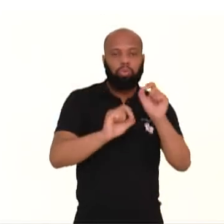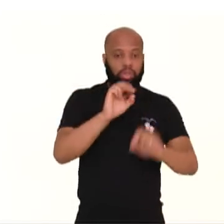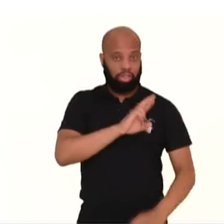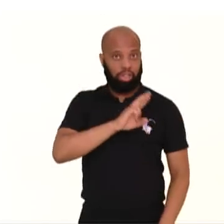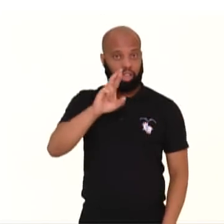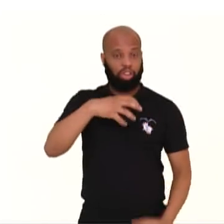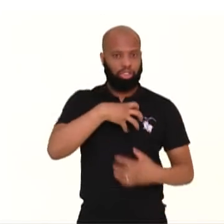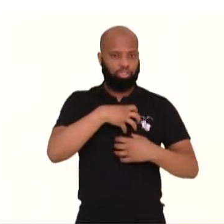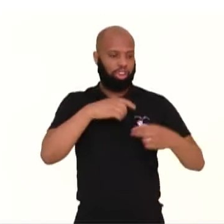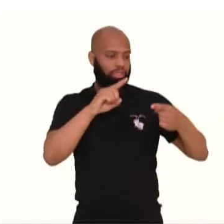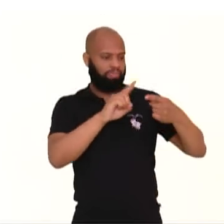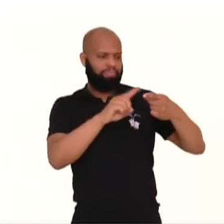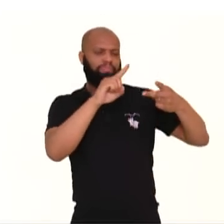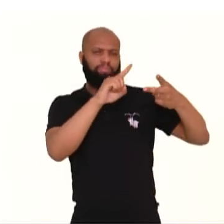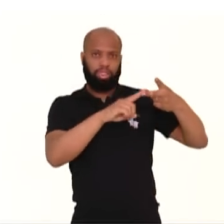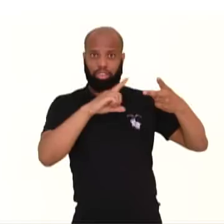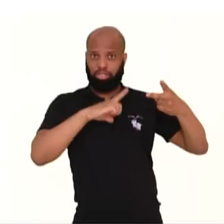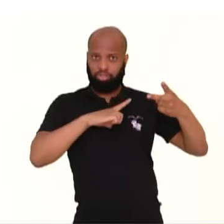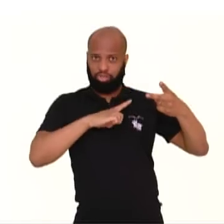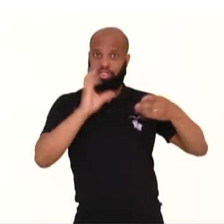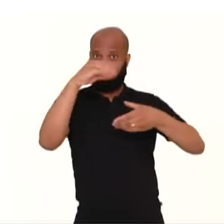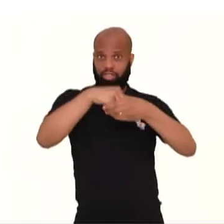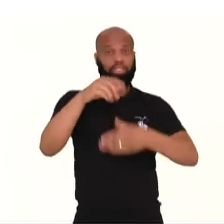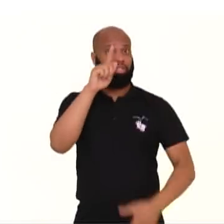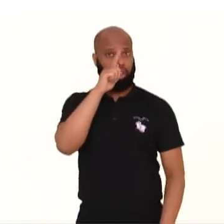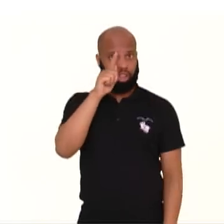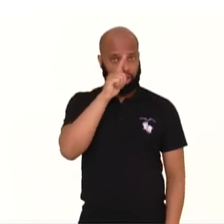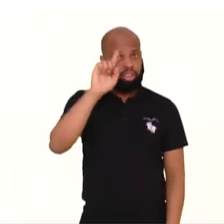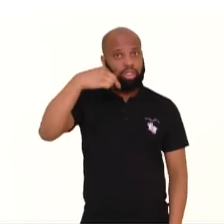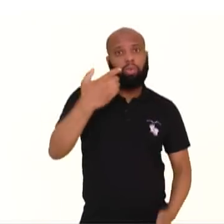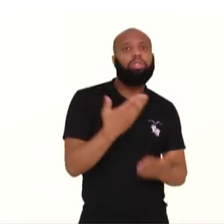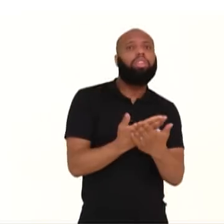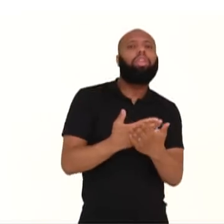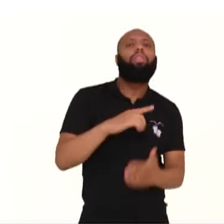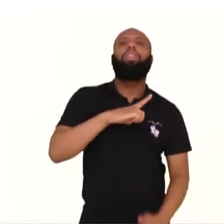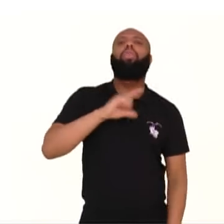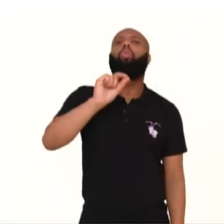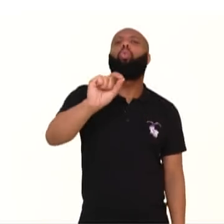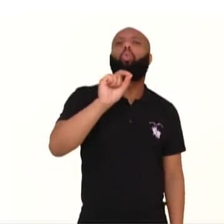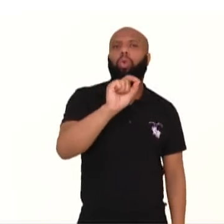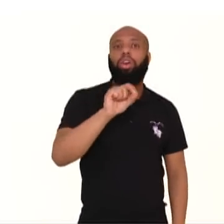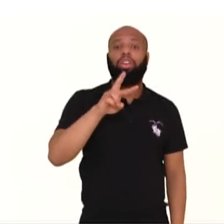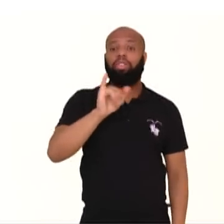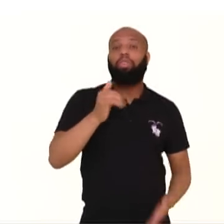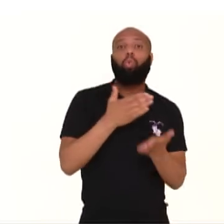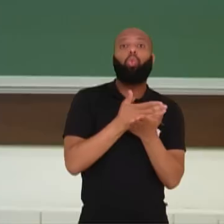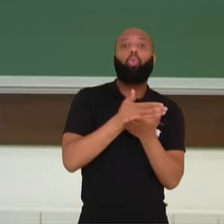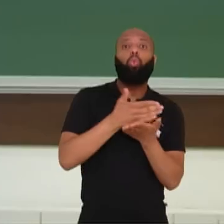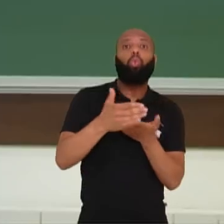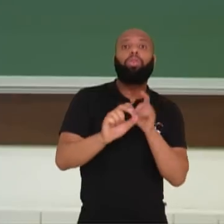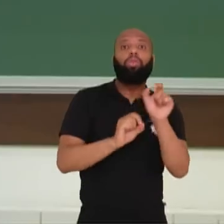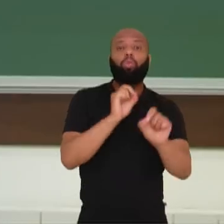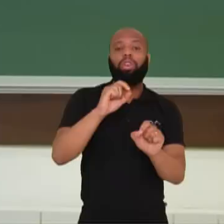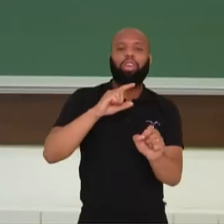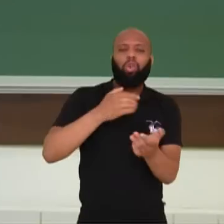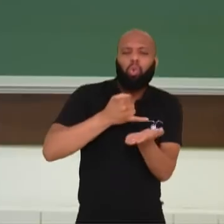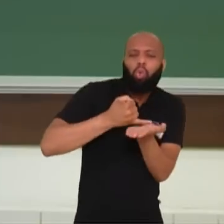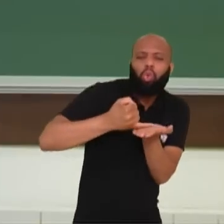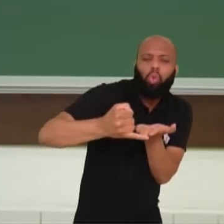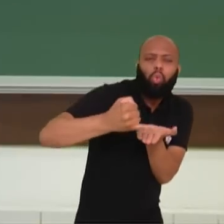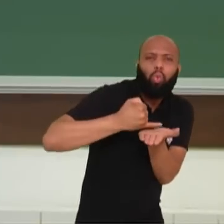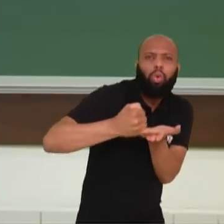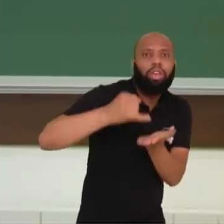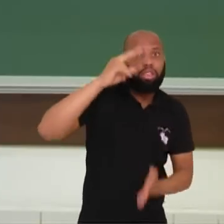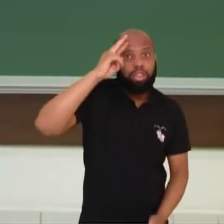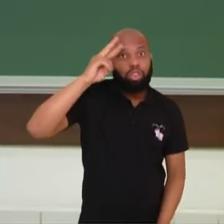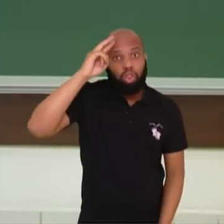religião cívica e a religião doméstica na Grécia Antiga. Na próxima aula, vamos começar uma introdução à história